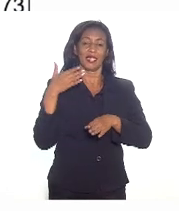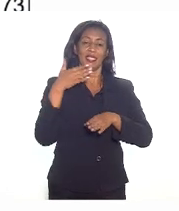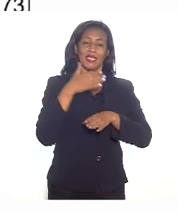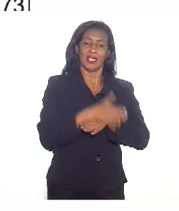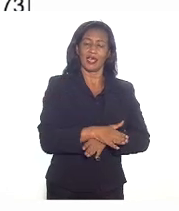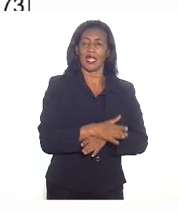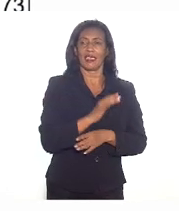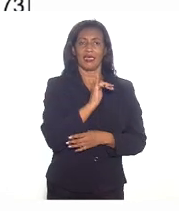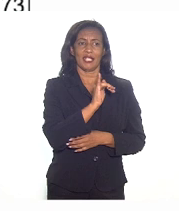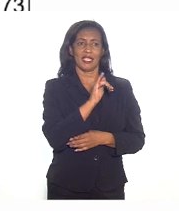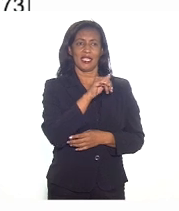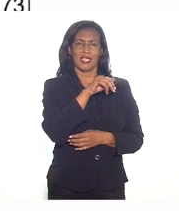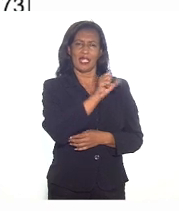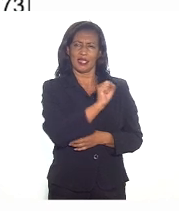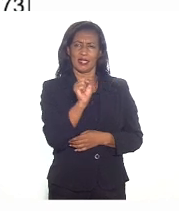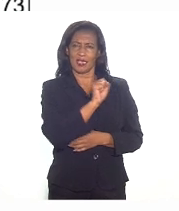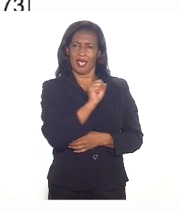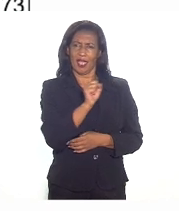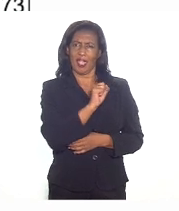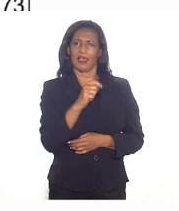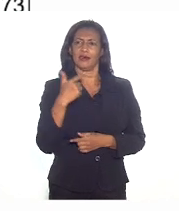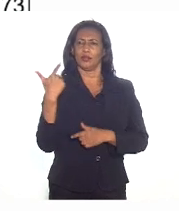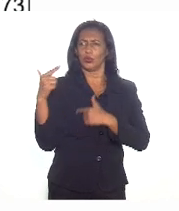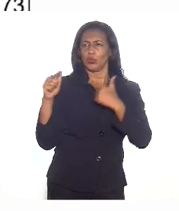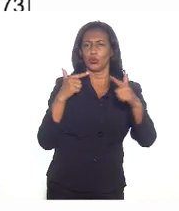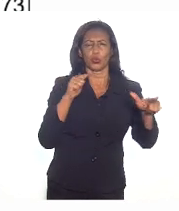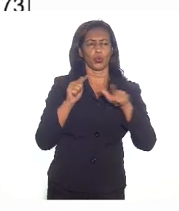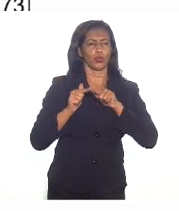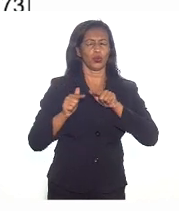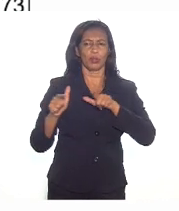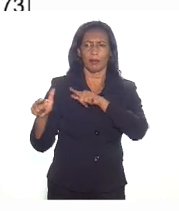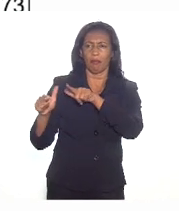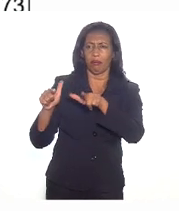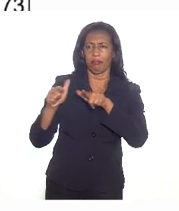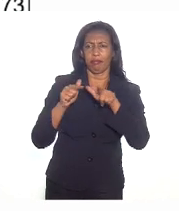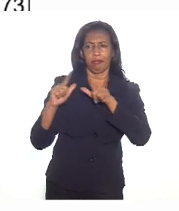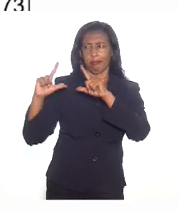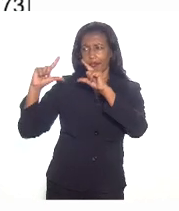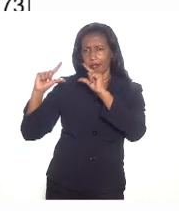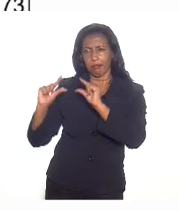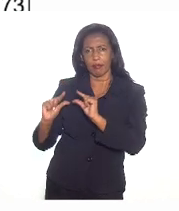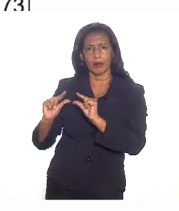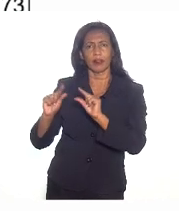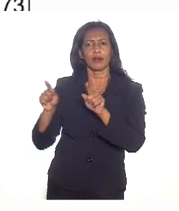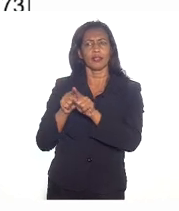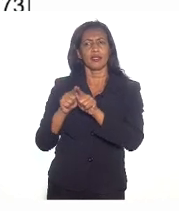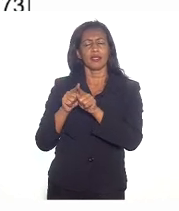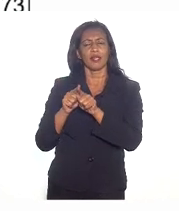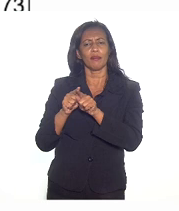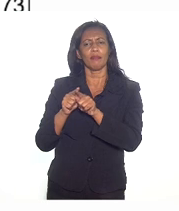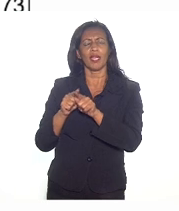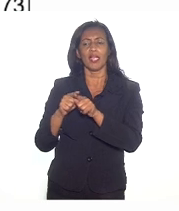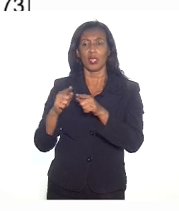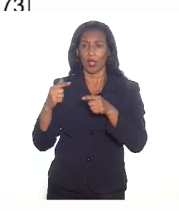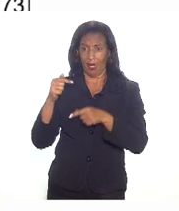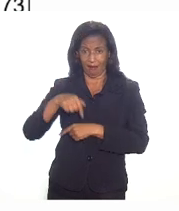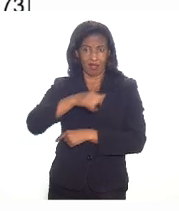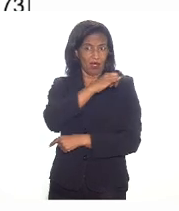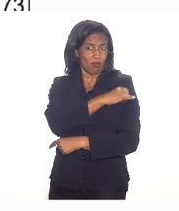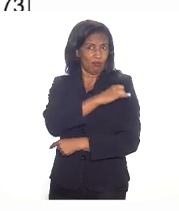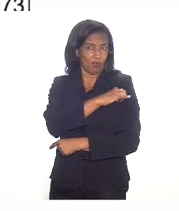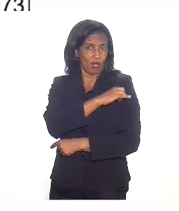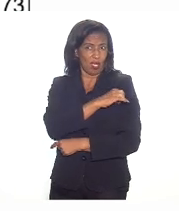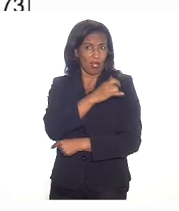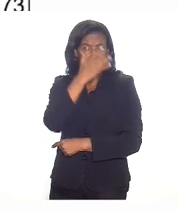de ISS, as demais atividades puxam para baixo. Né? E também a cidade do Rio tem 6 milhões e meio de habitantes. Quer dizer,